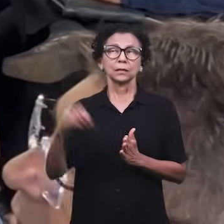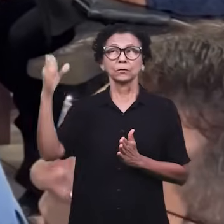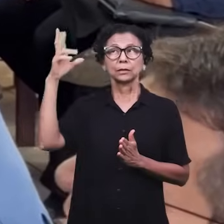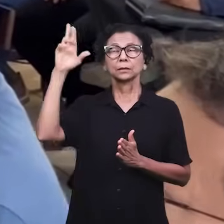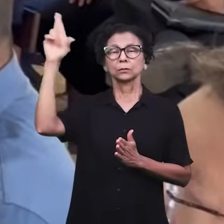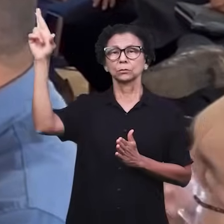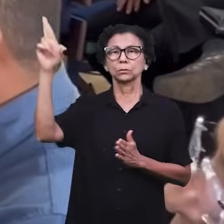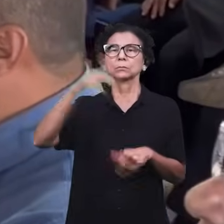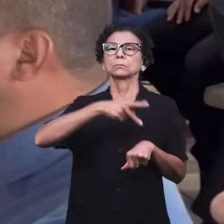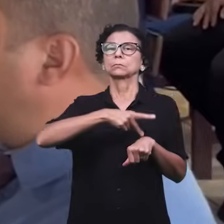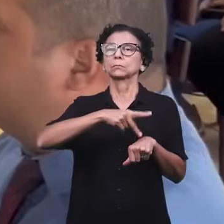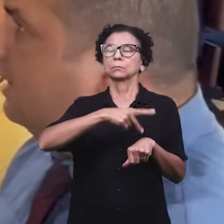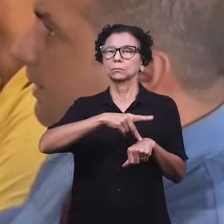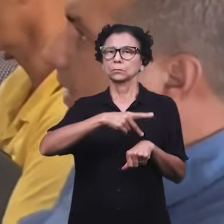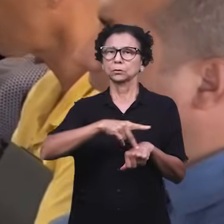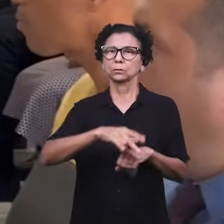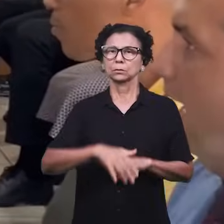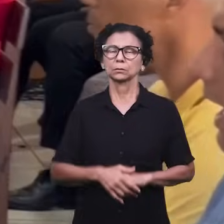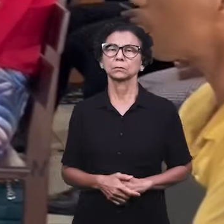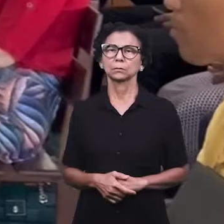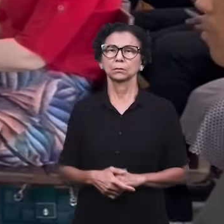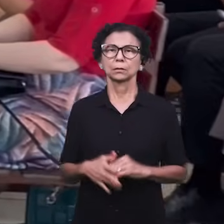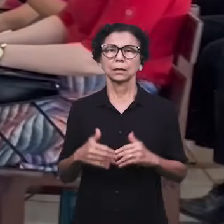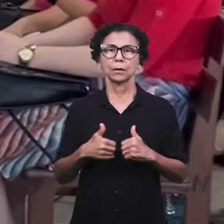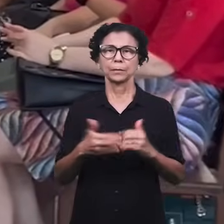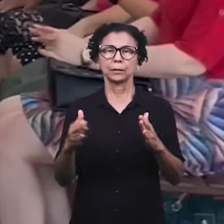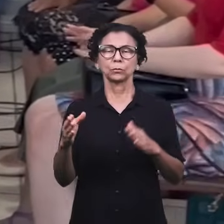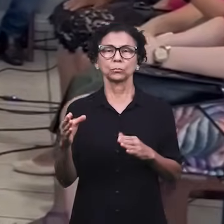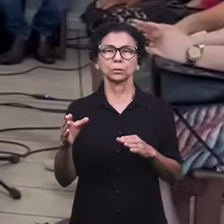Senhor nos tem dado grandes experiências na abertura de novos